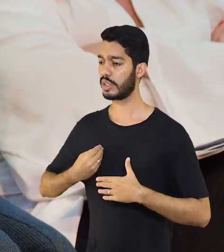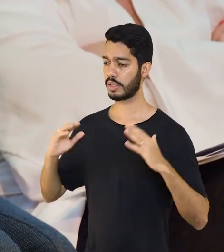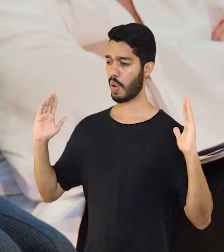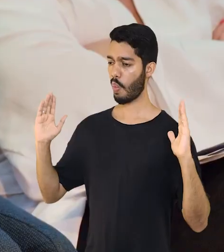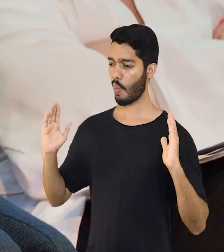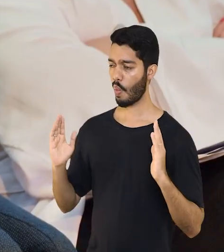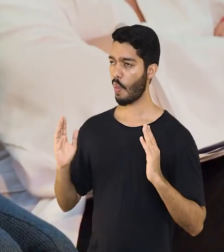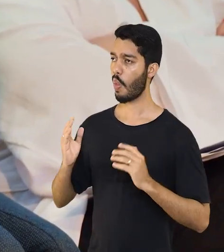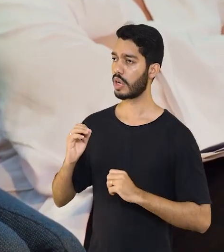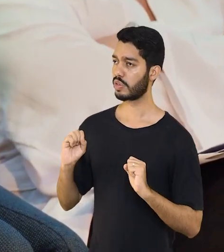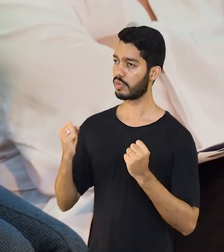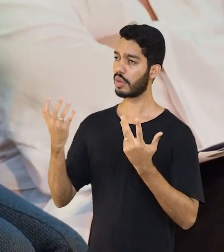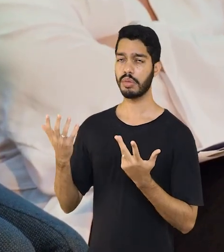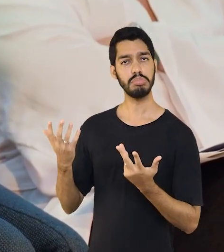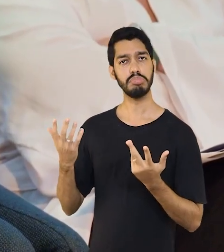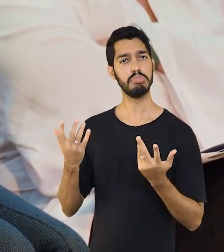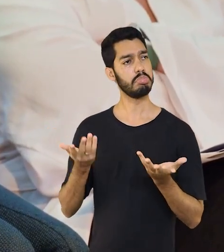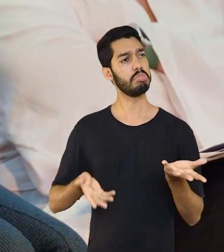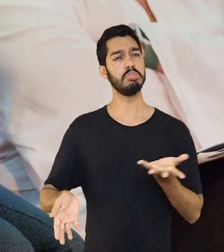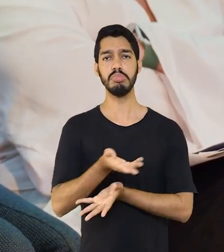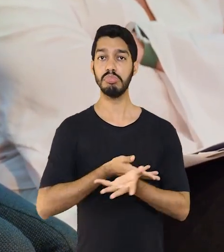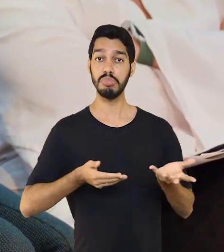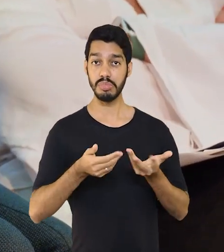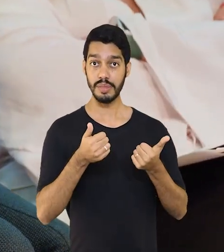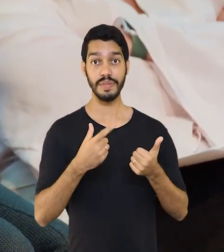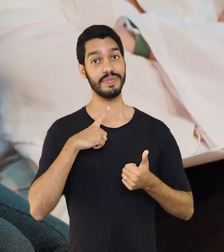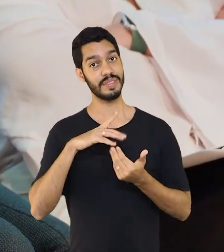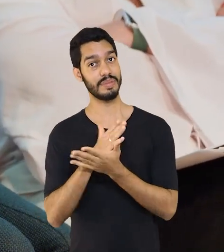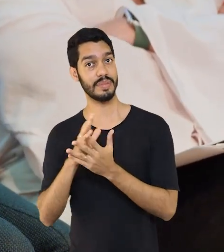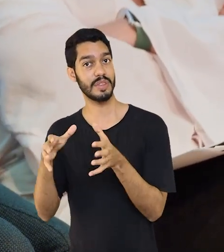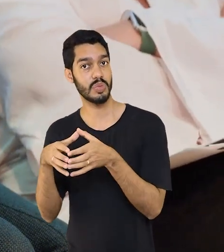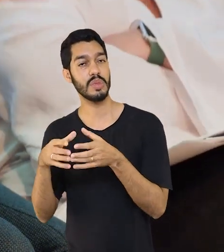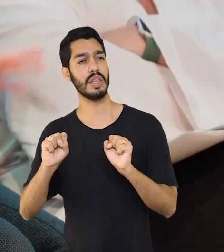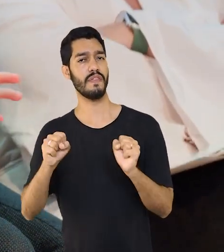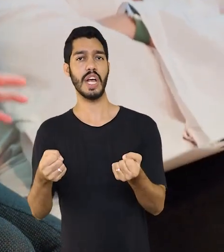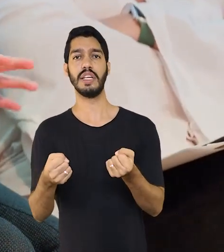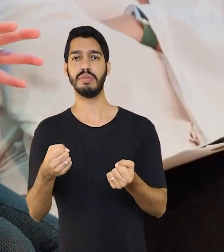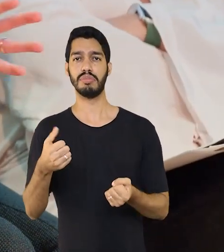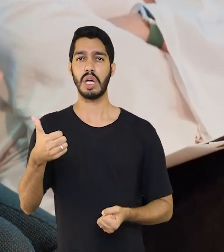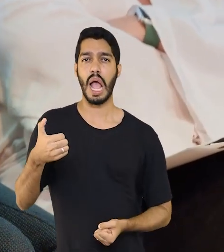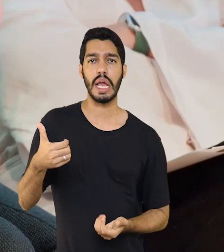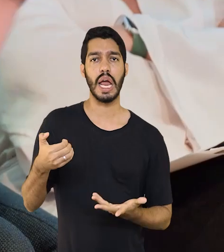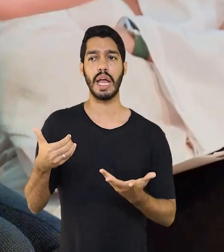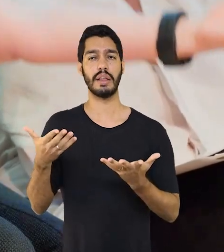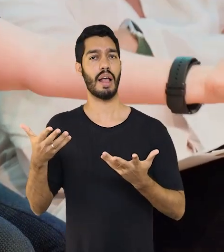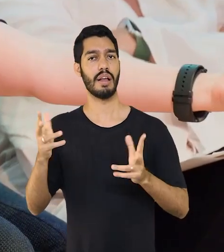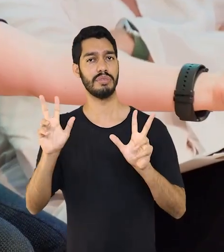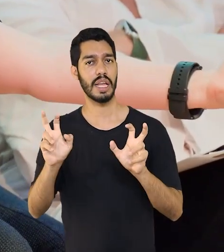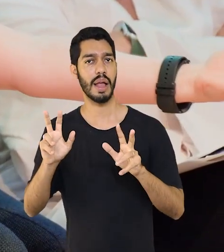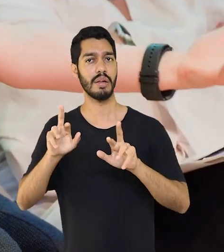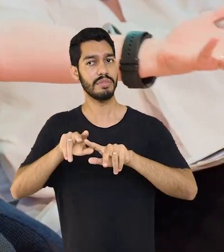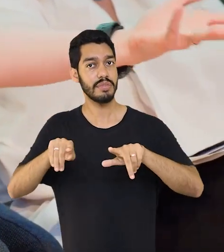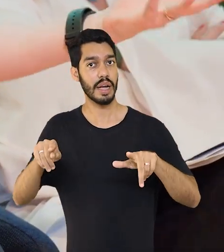de estilo de vida. E eu acho que isso impacta muito. E aí foi uma discussão ótima no grupo, porque tinha as pessoas que defendiam